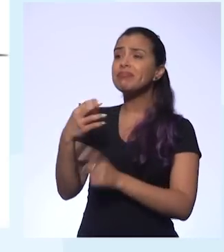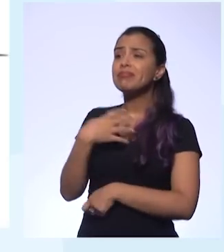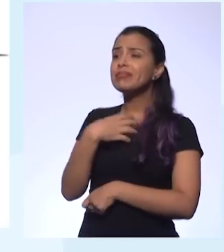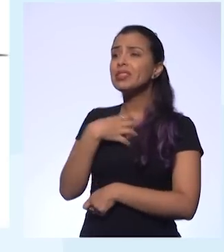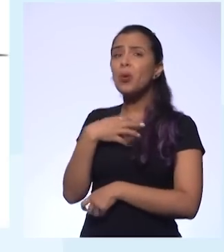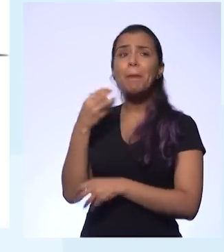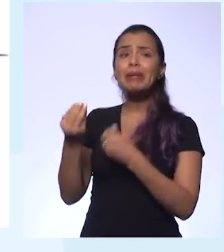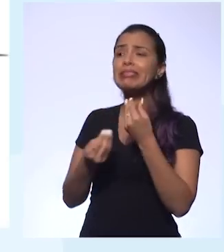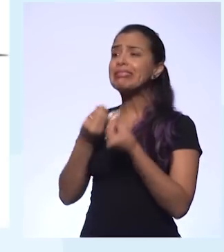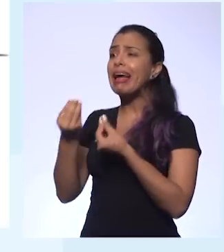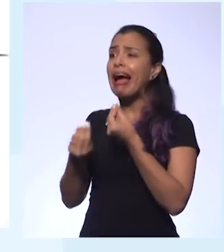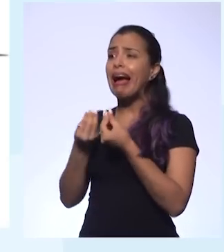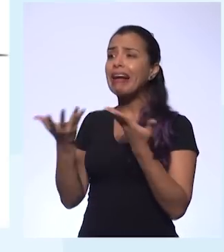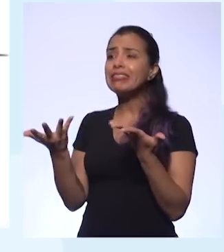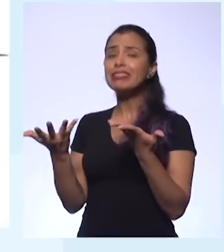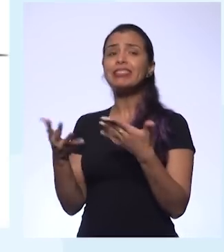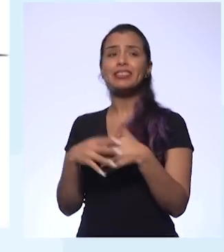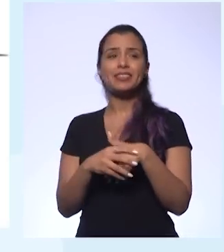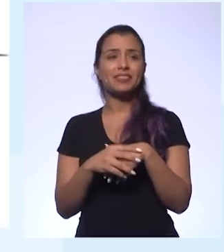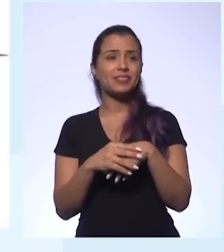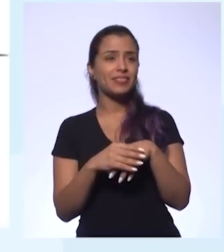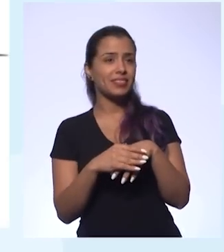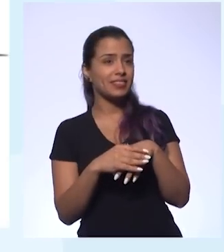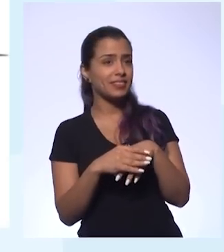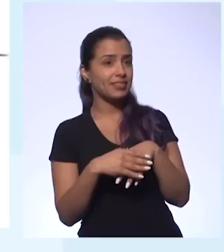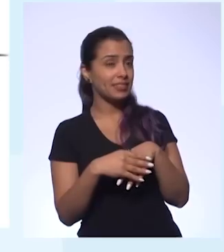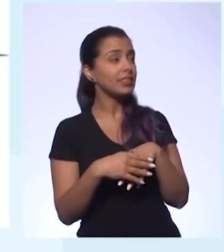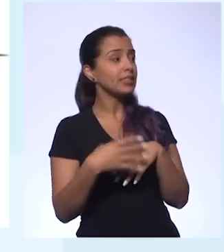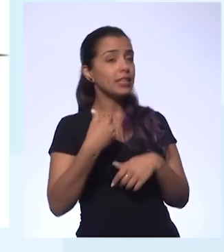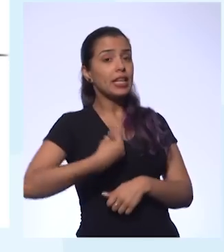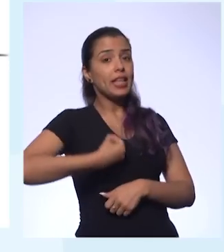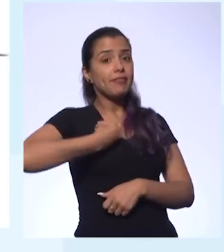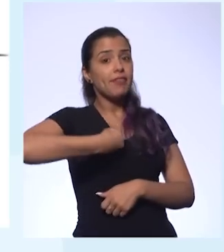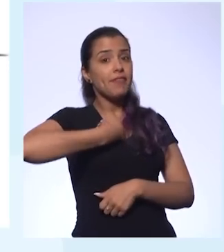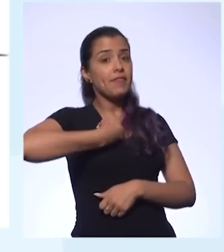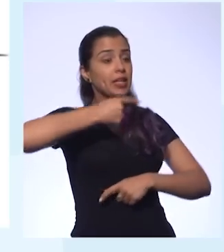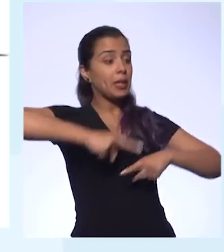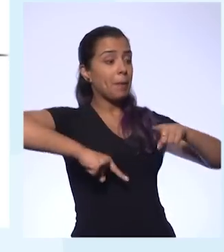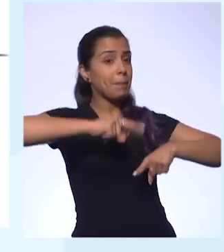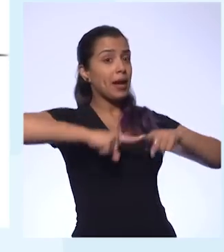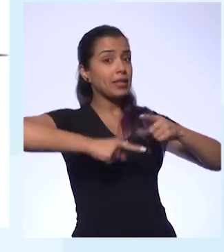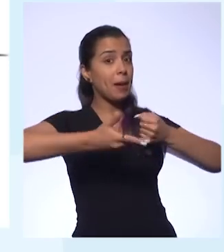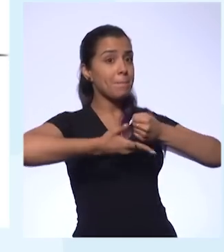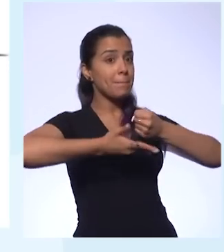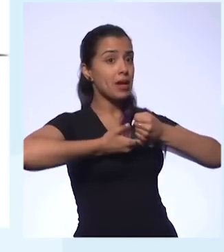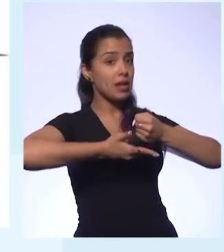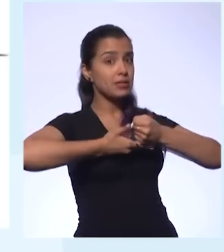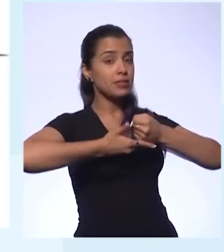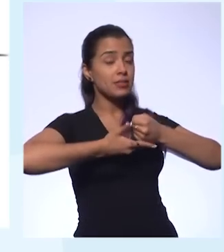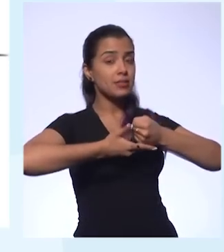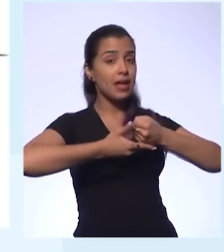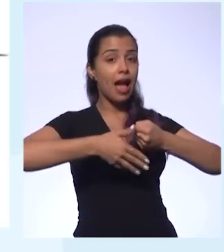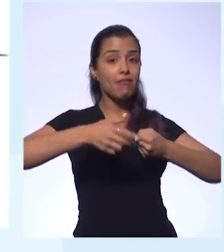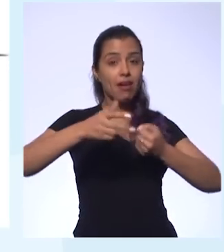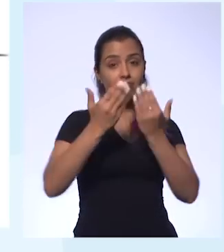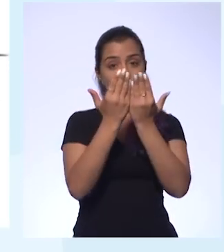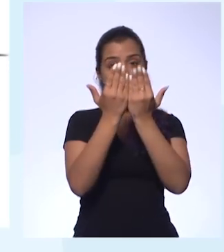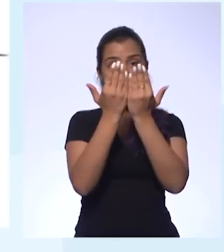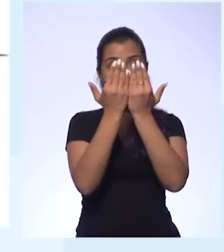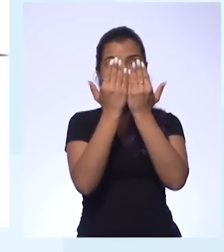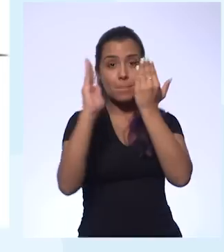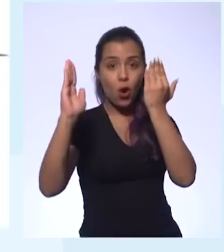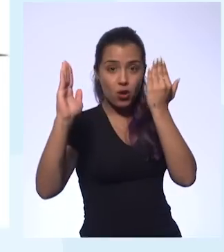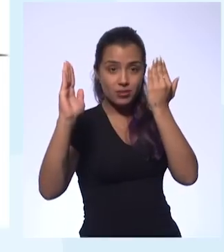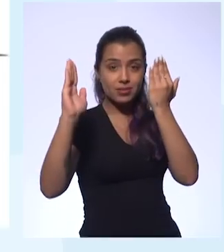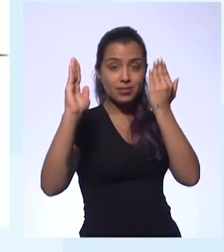aí, como ele está? Ele está sobrevivendo por aparelhos. O pai tá na porta e ele vai abrir a porta e o